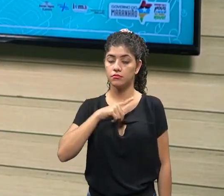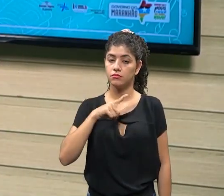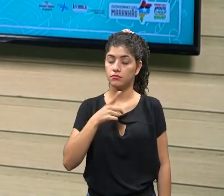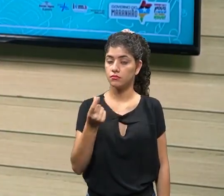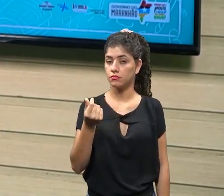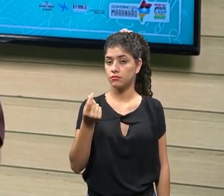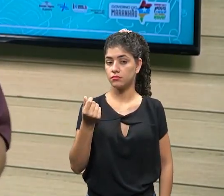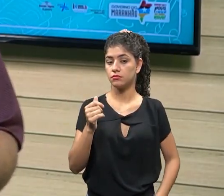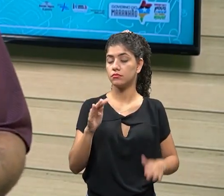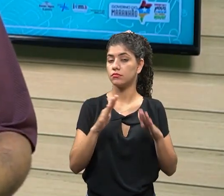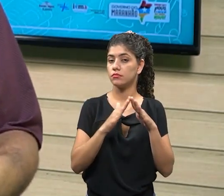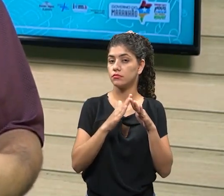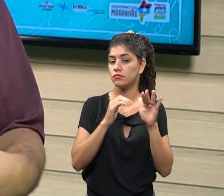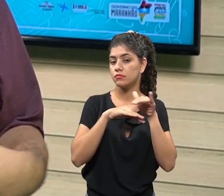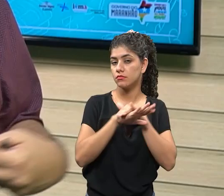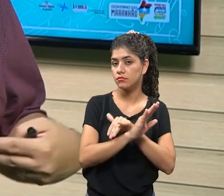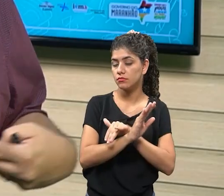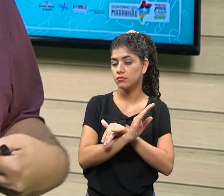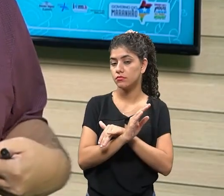caixa, ou de forma